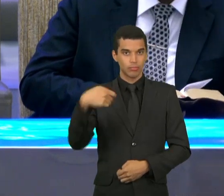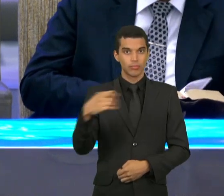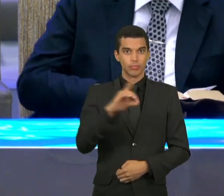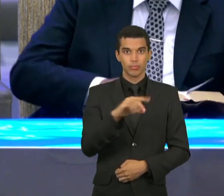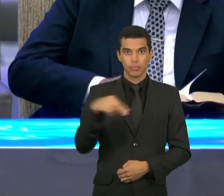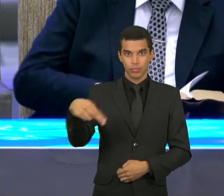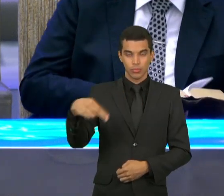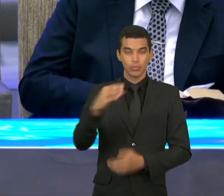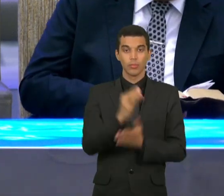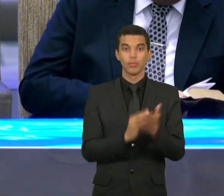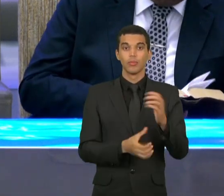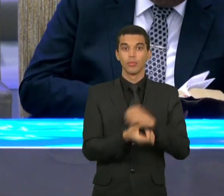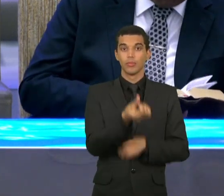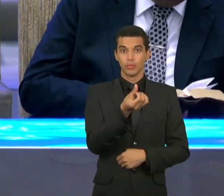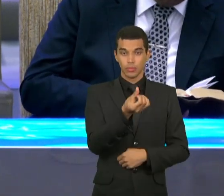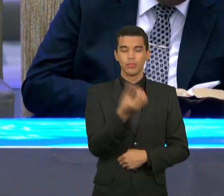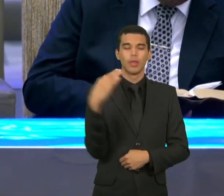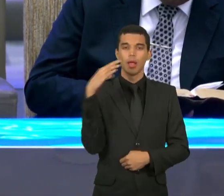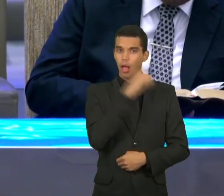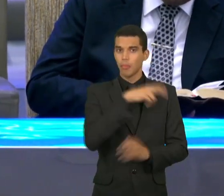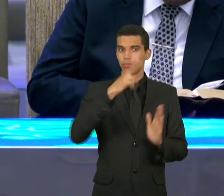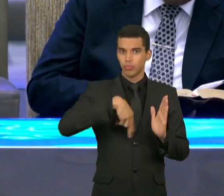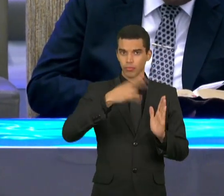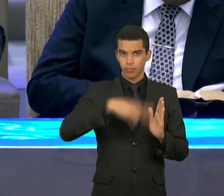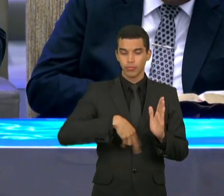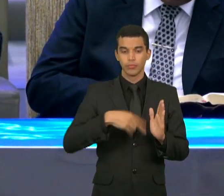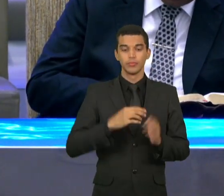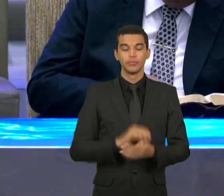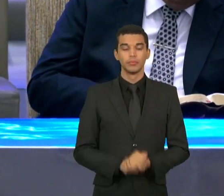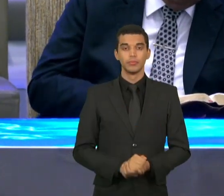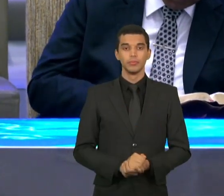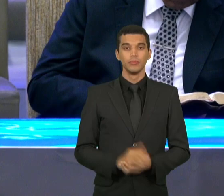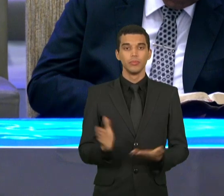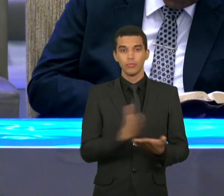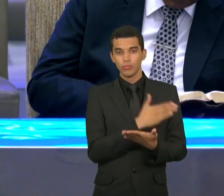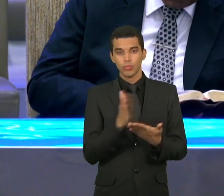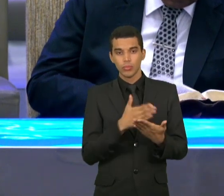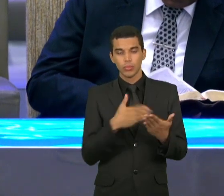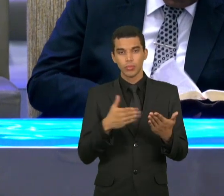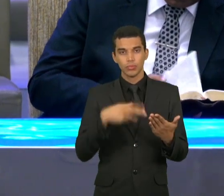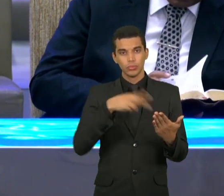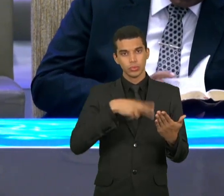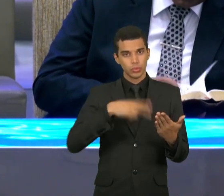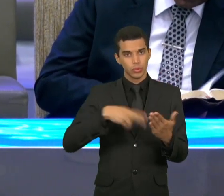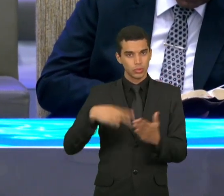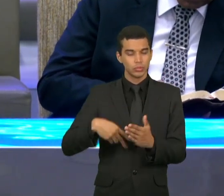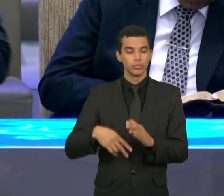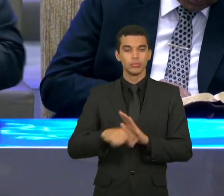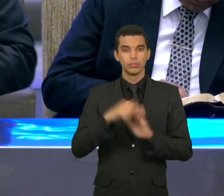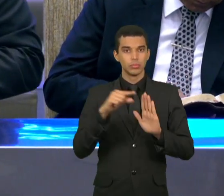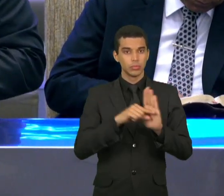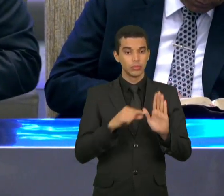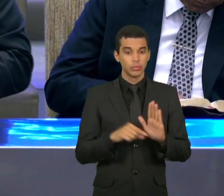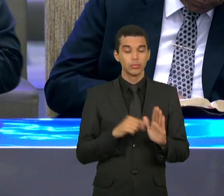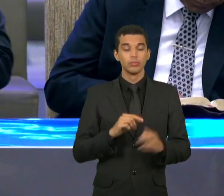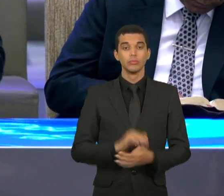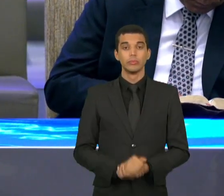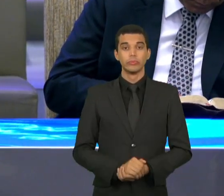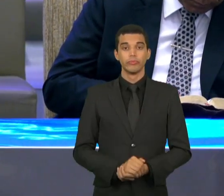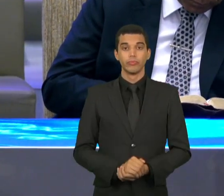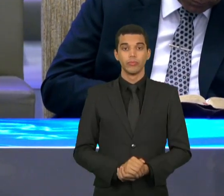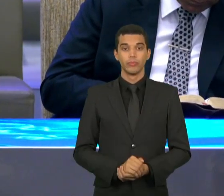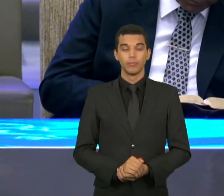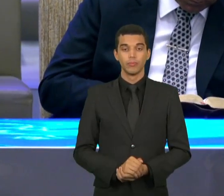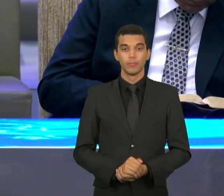me acompanhem rapidamente por alguns versículos. E caminhando para o final, nós vamos ler juntos.